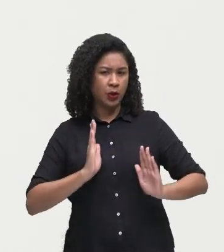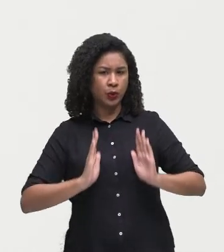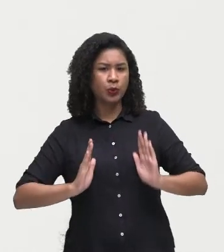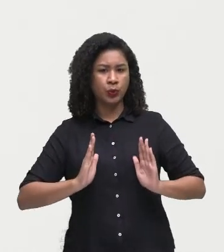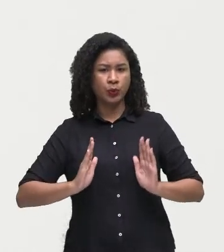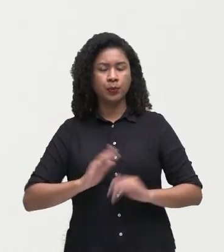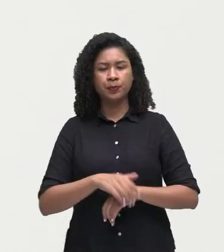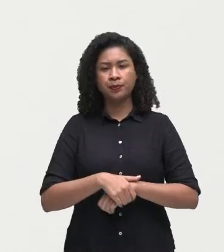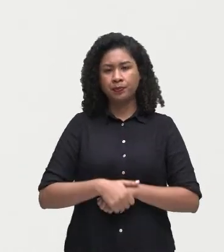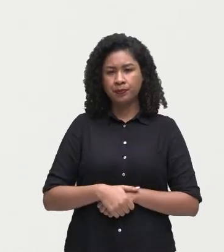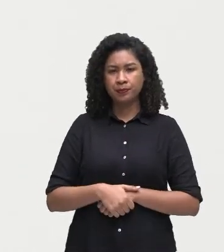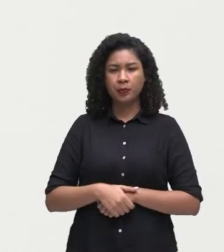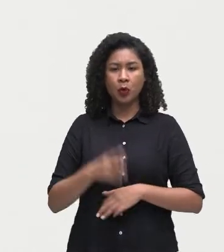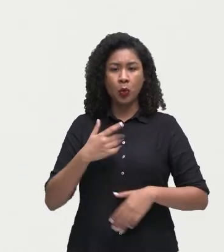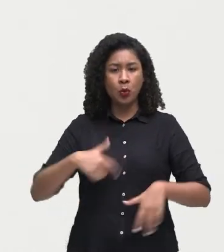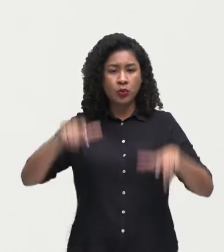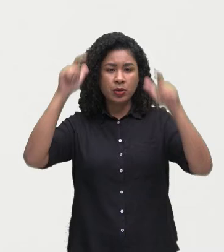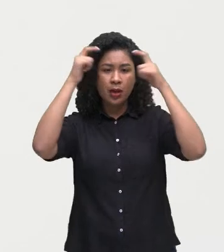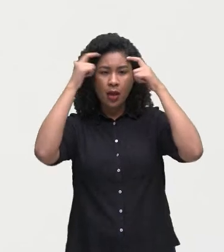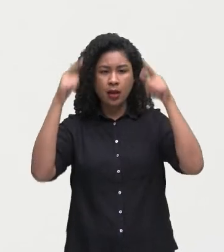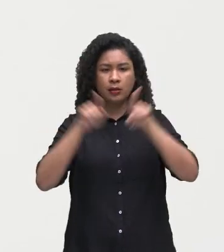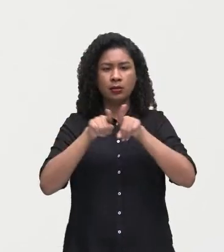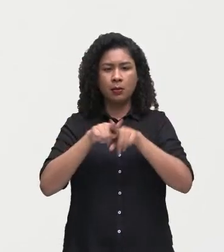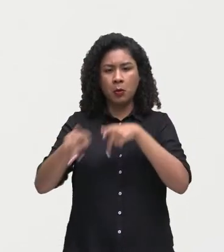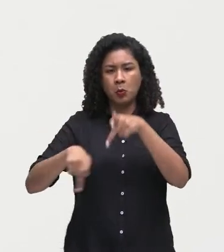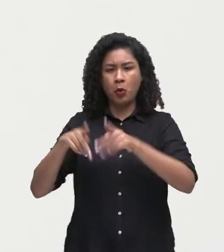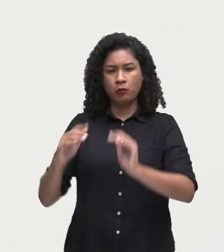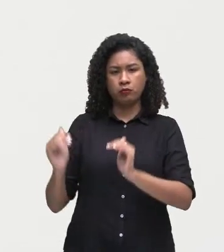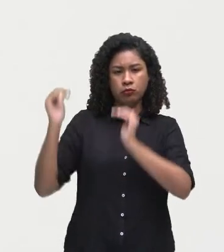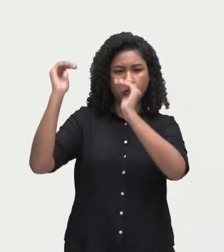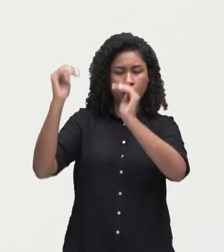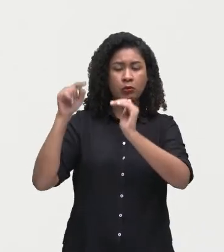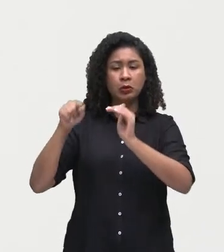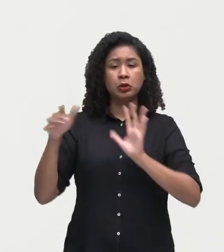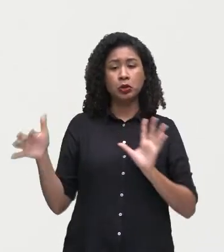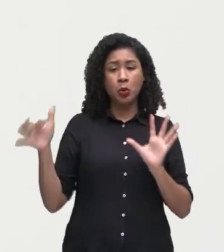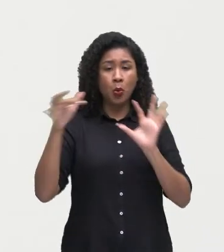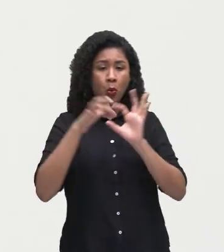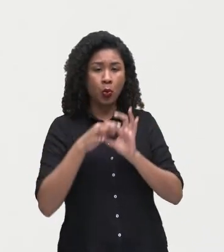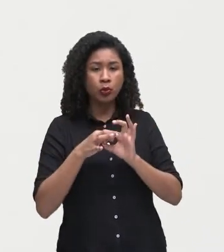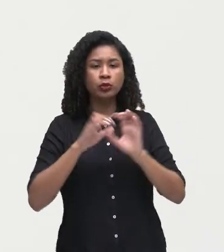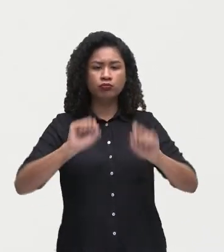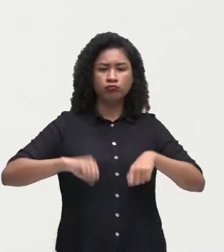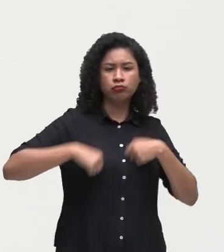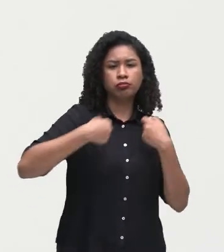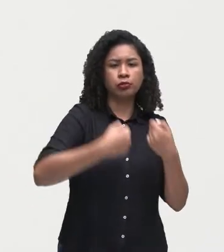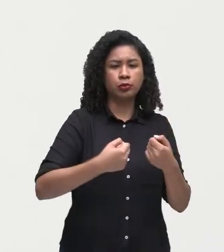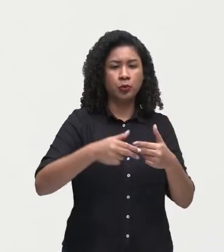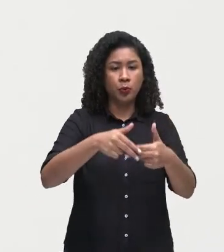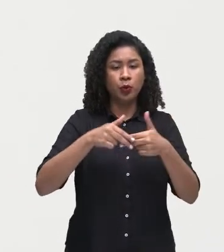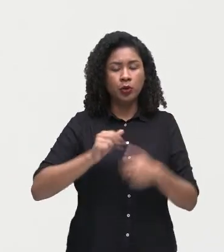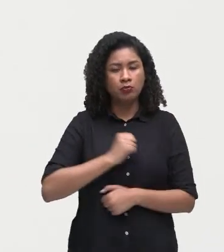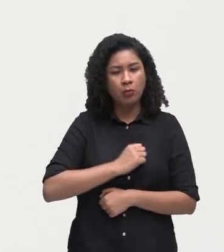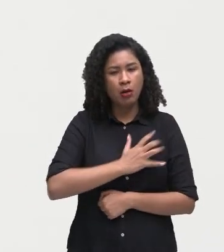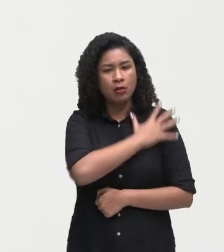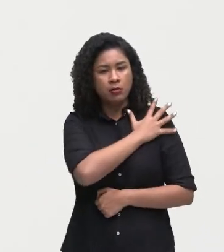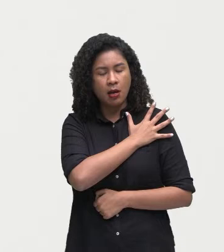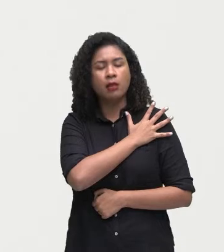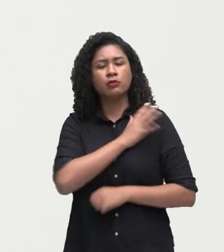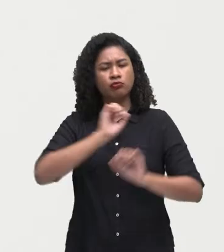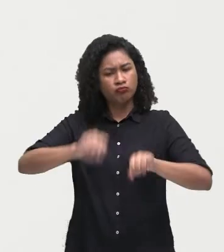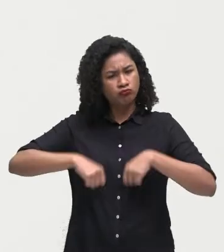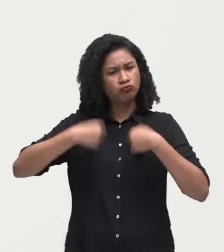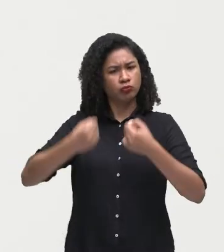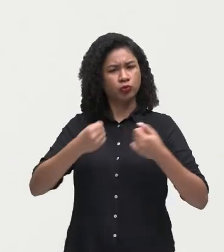e burguesia se unem para enfrentar a nobreza, houve o fortalecimento do exército nacionais,